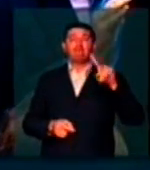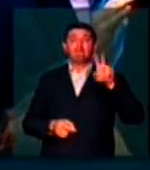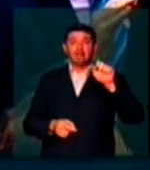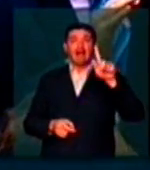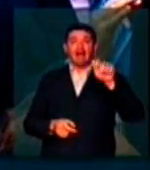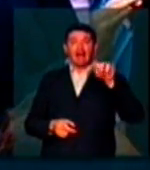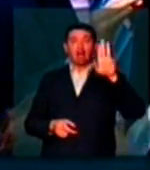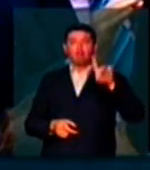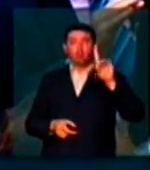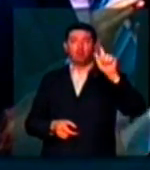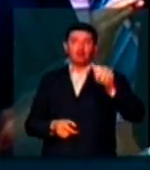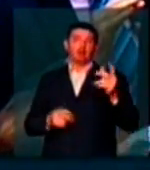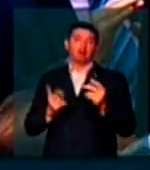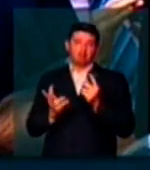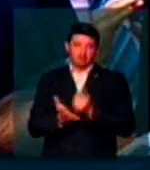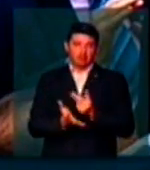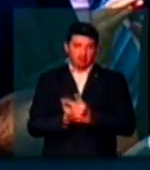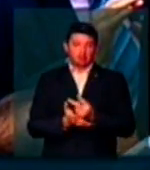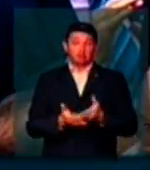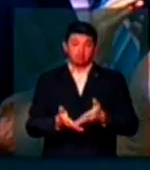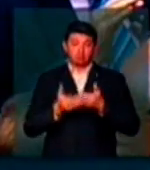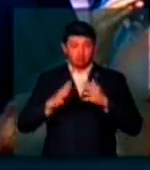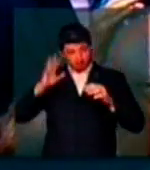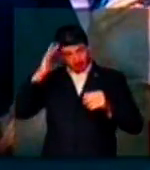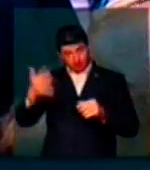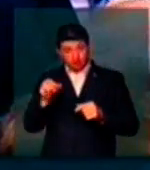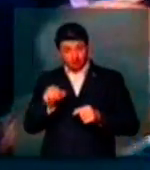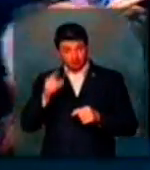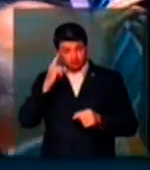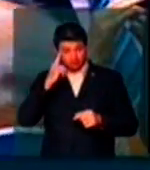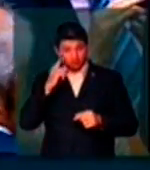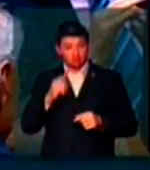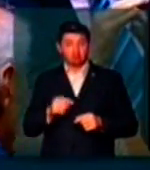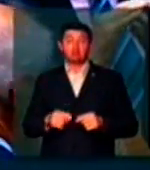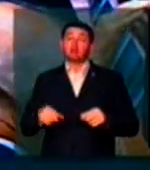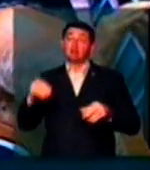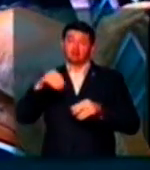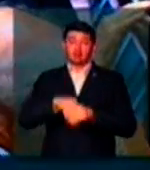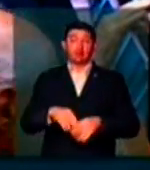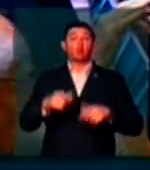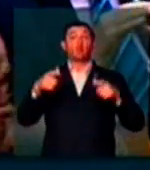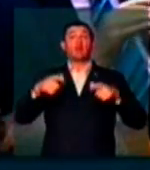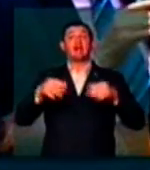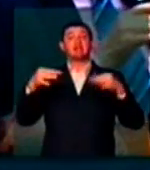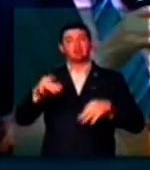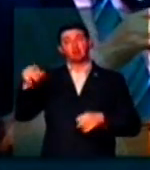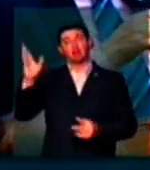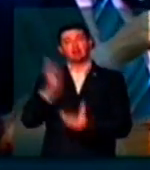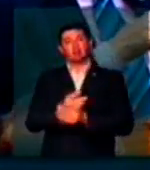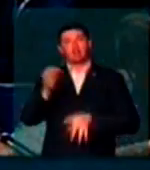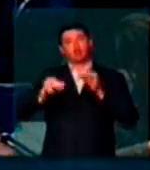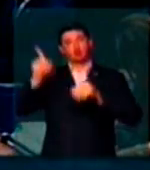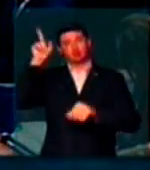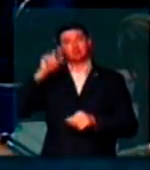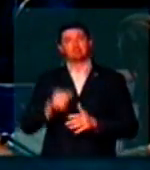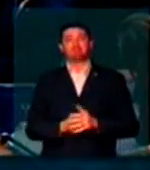apenas lamento e dizer que as providências serão tomadas nas instâncias corretas. Muito obrigada, senhor presidente.